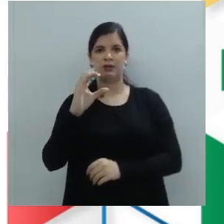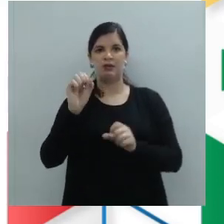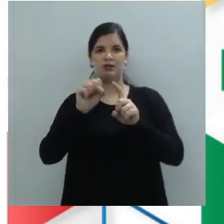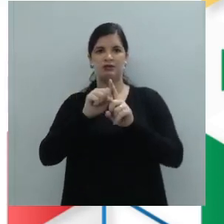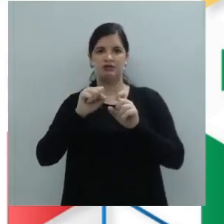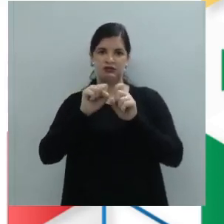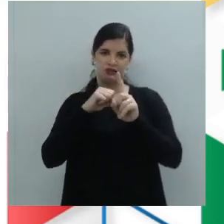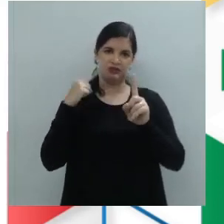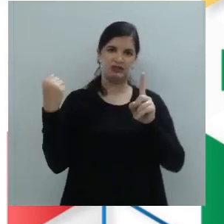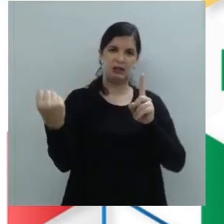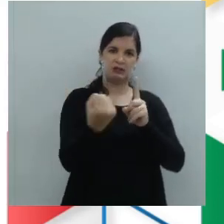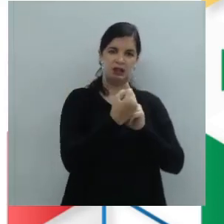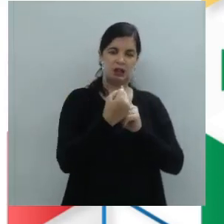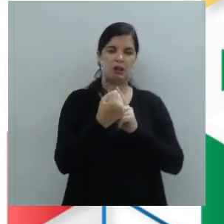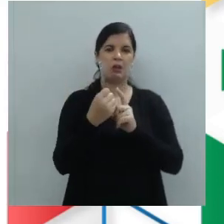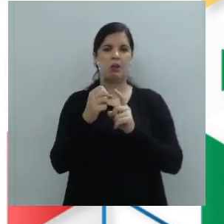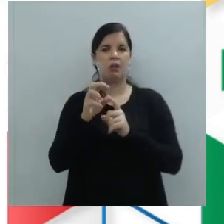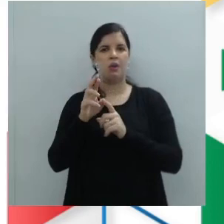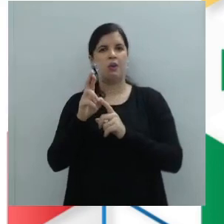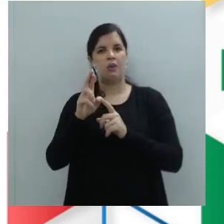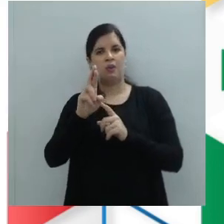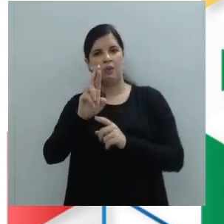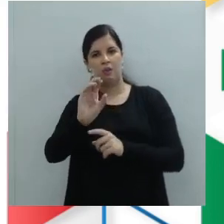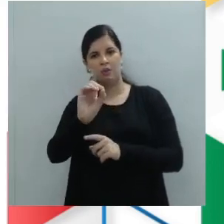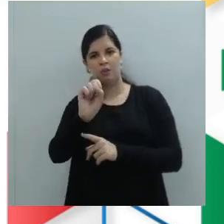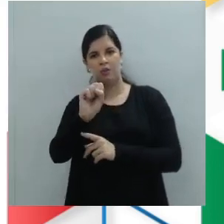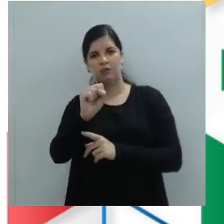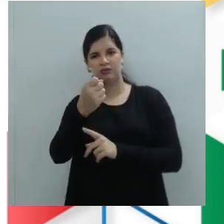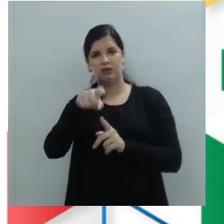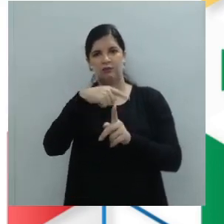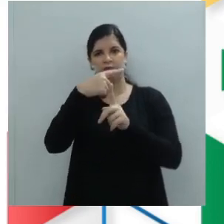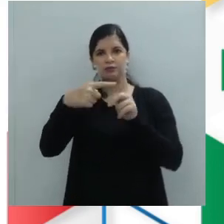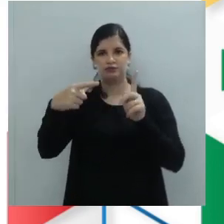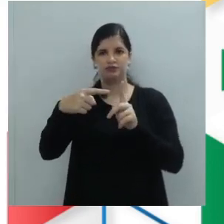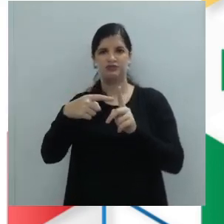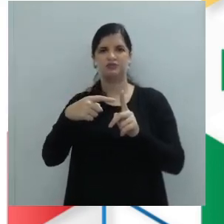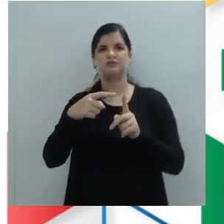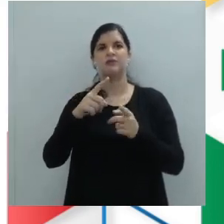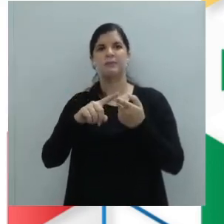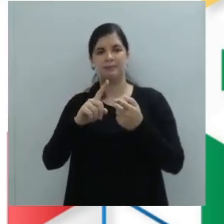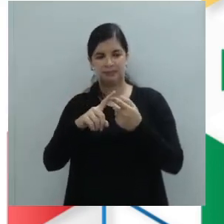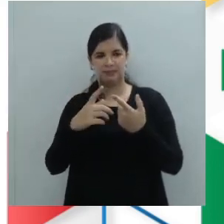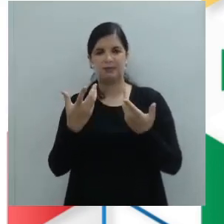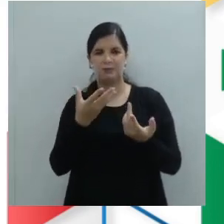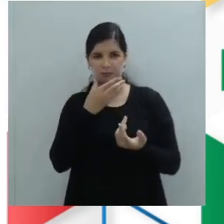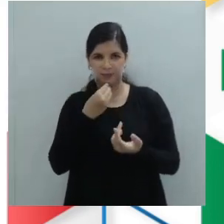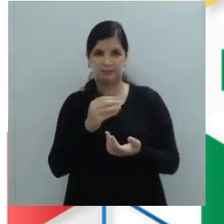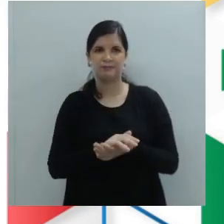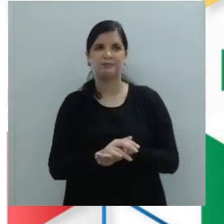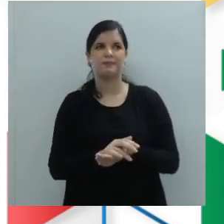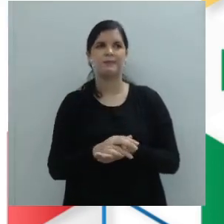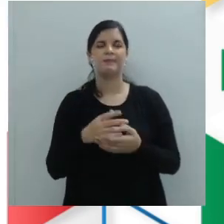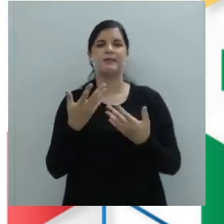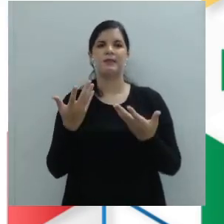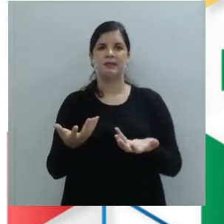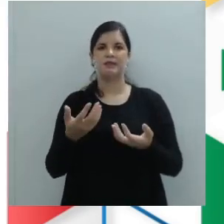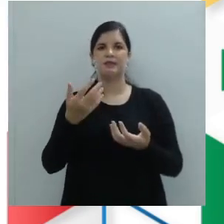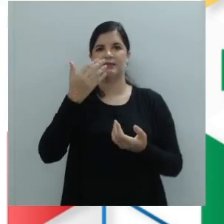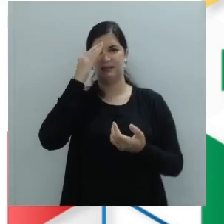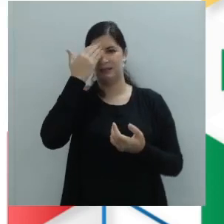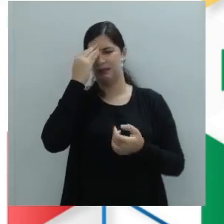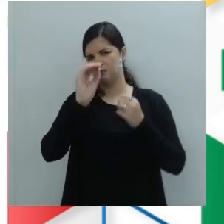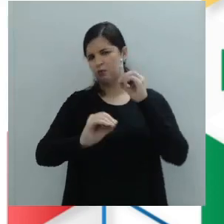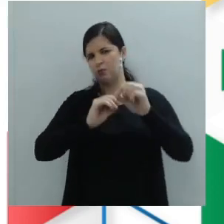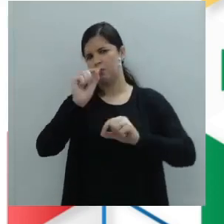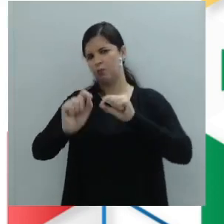Sociedade dos Rosa Cruz e a Christian Rosenkreuz. Então, eu gostaria que vocês entendessem. Na tela,